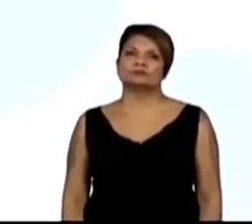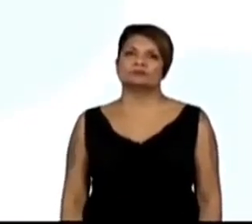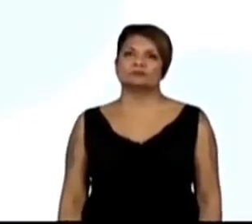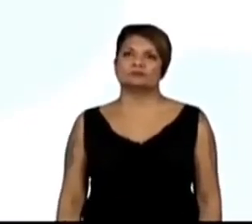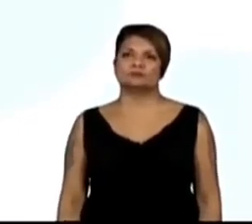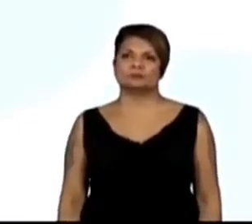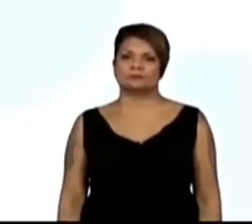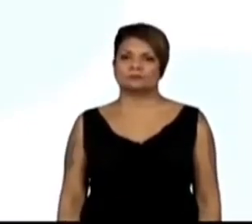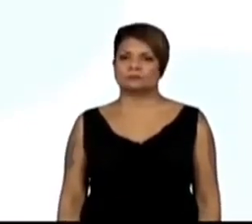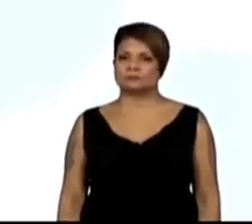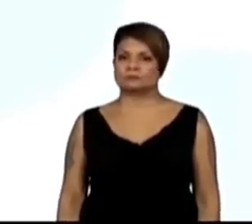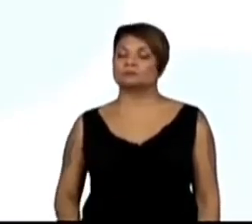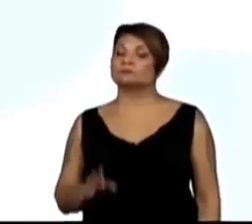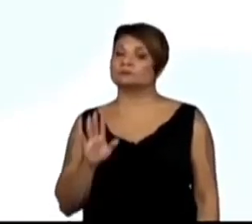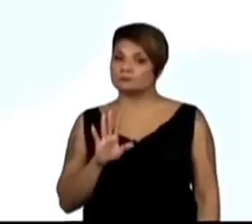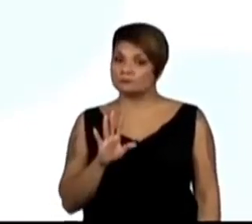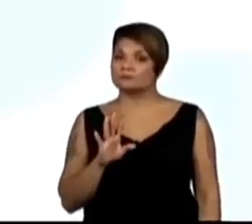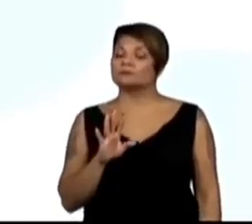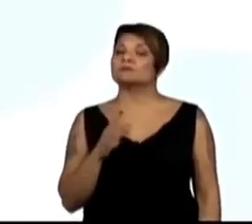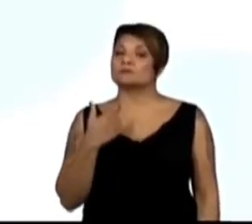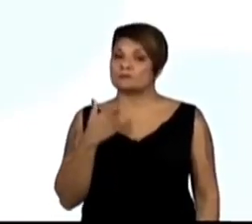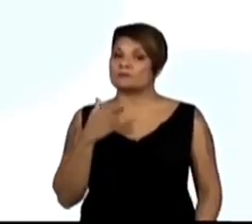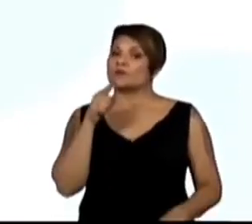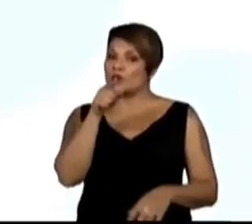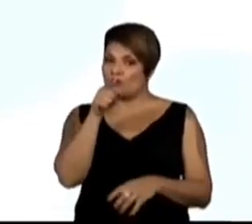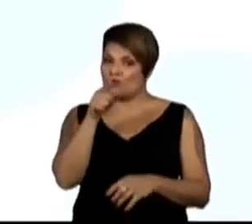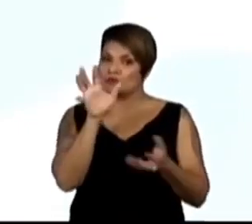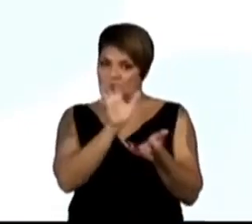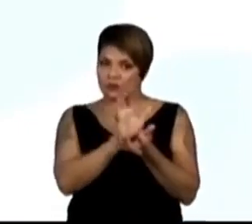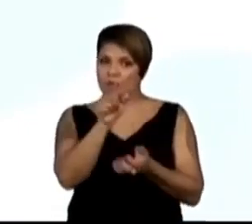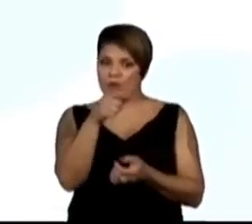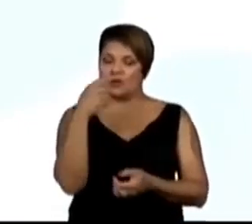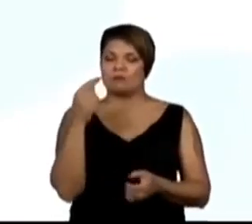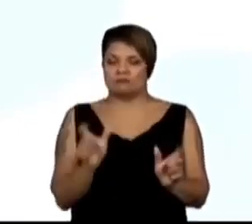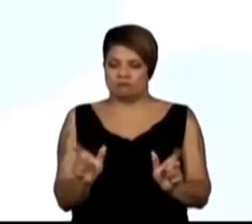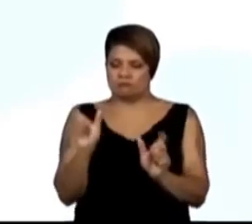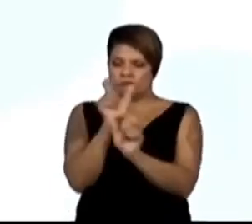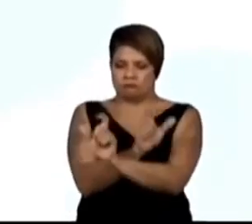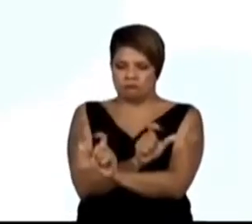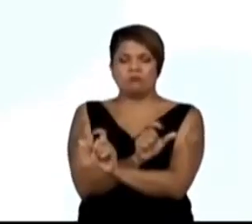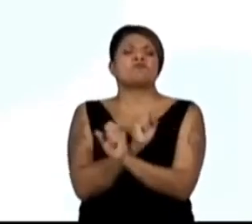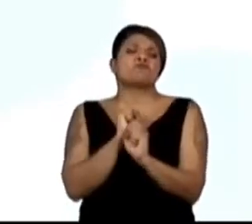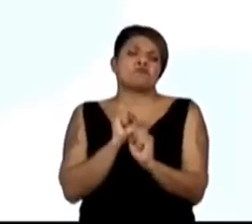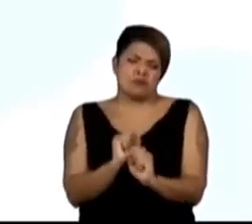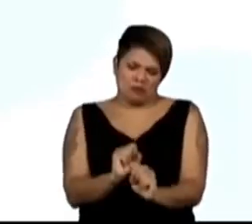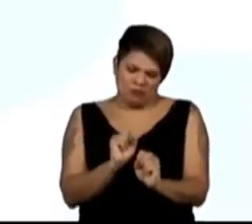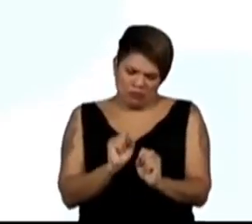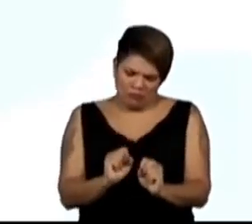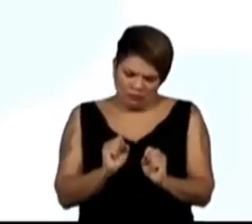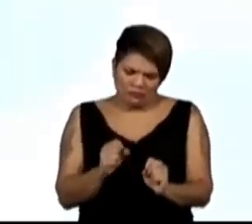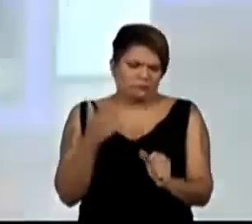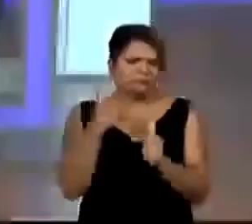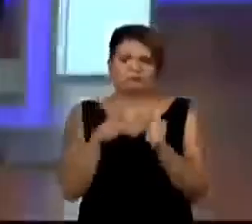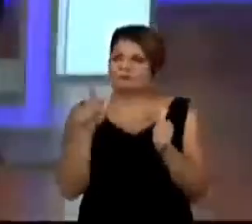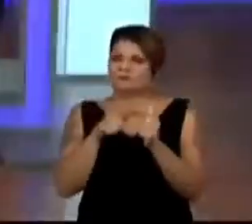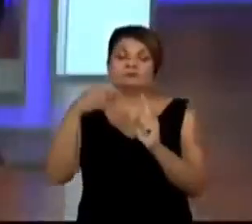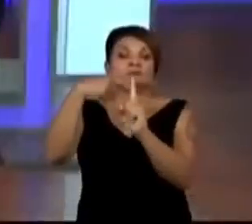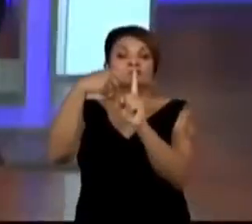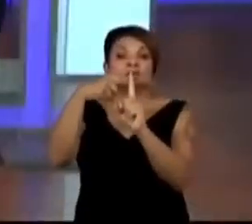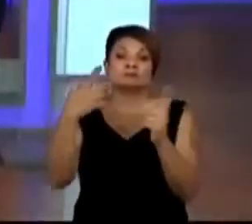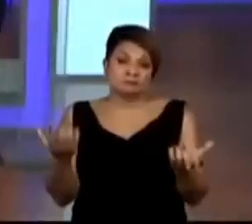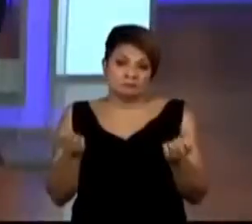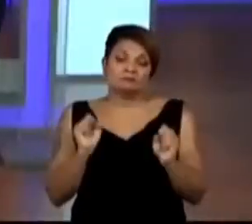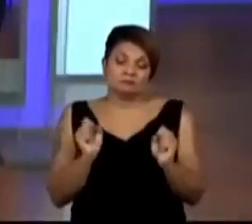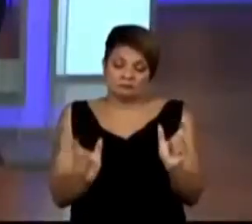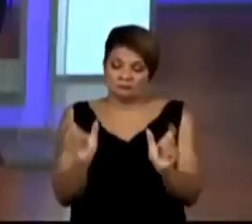54. Lembrando a turminha que falou que prefere colocar o maior primeiro, não tem problema nesta situação. Na adição